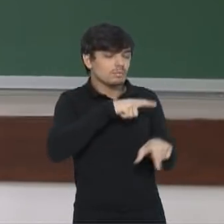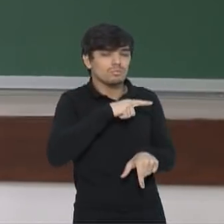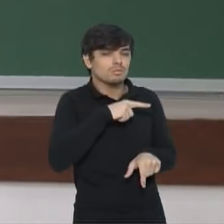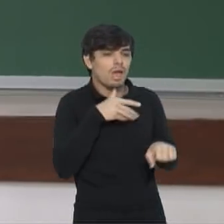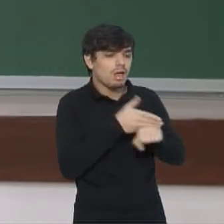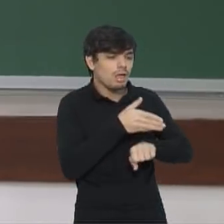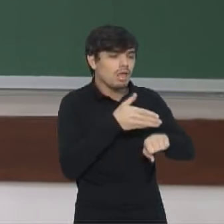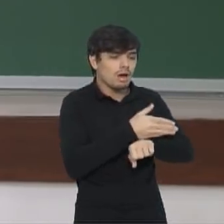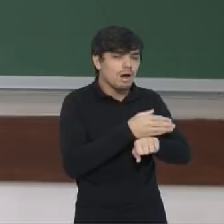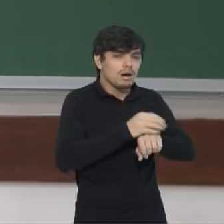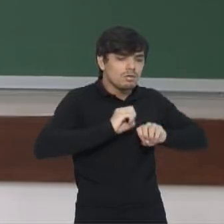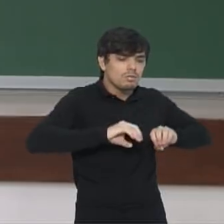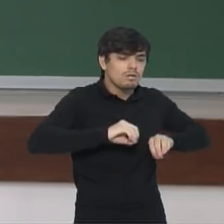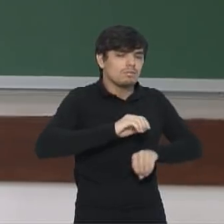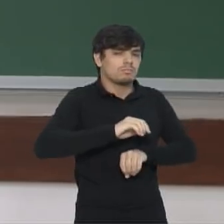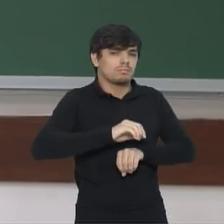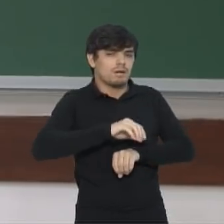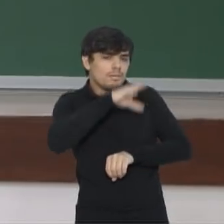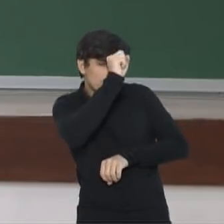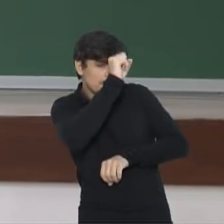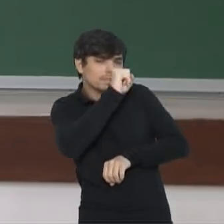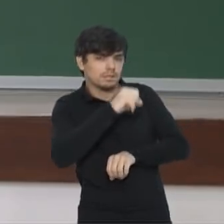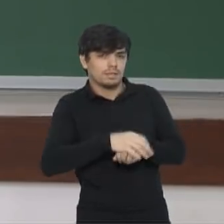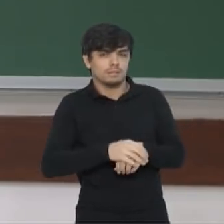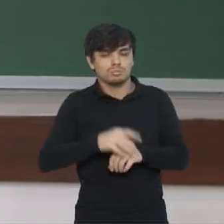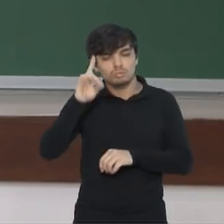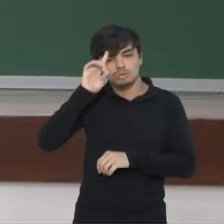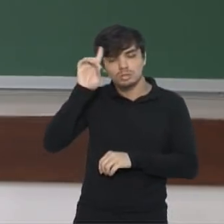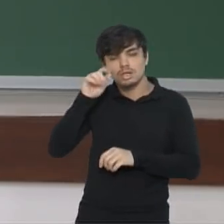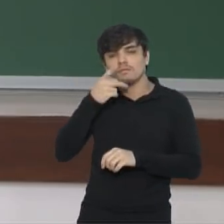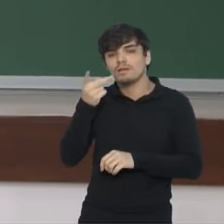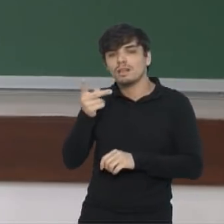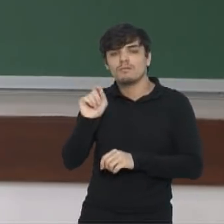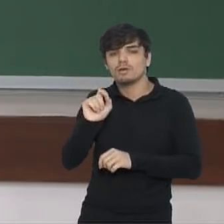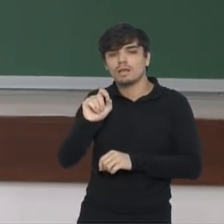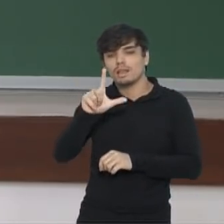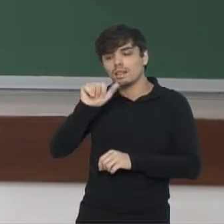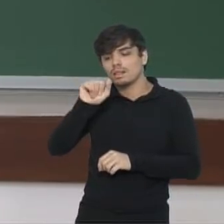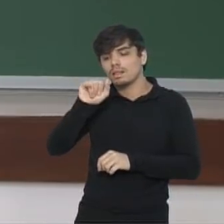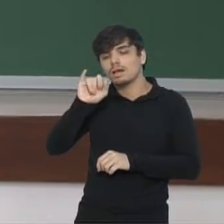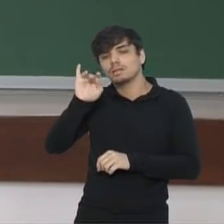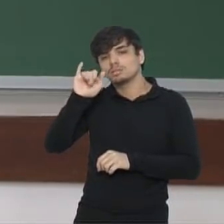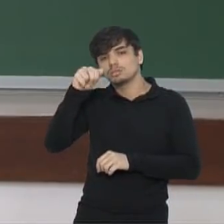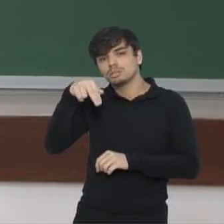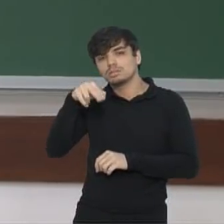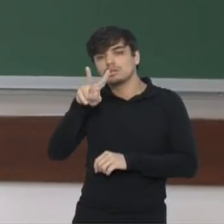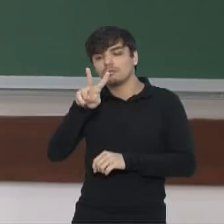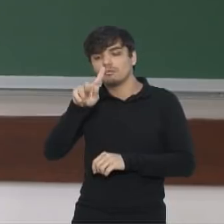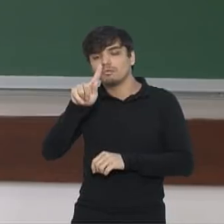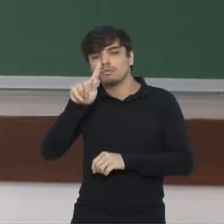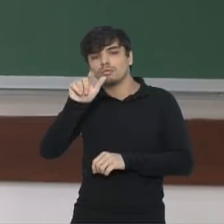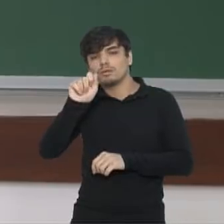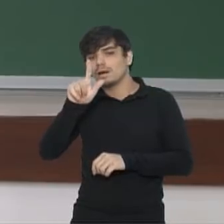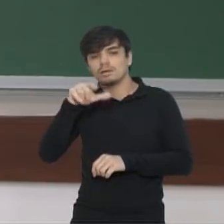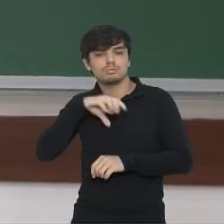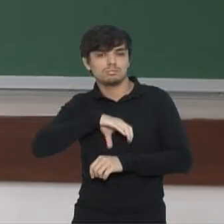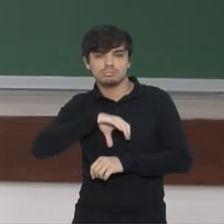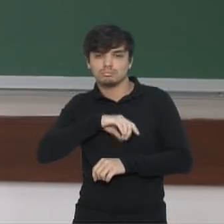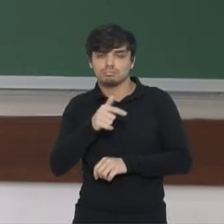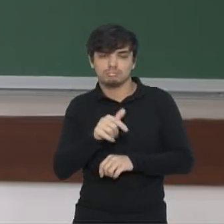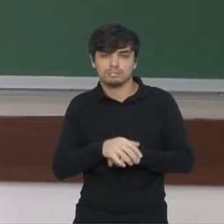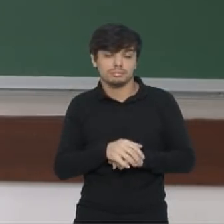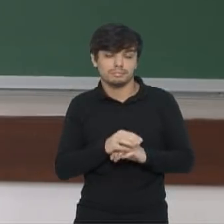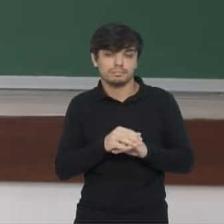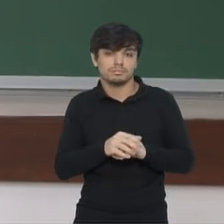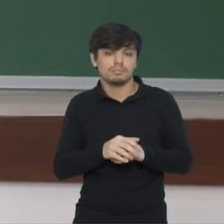pessoas na correria do dia a dia, elas falavam um latim vulgar, digamos assim, e não o latim gramatical. Mas na parte